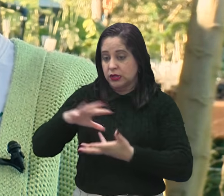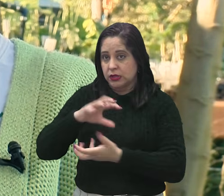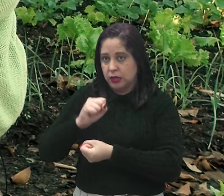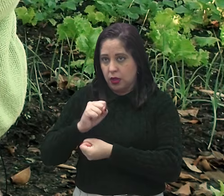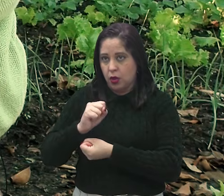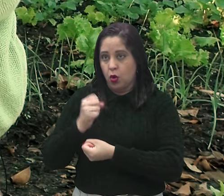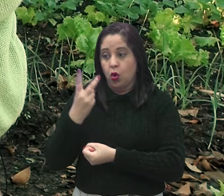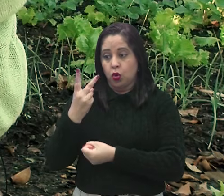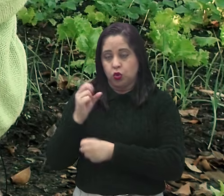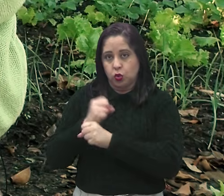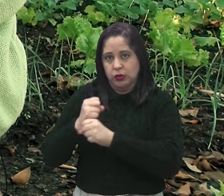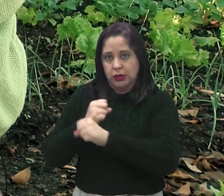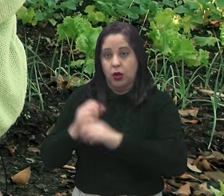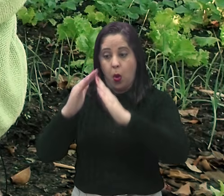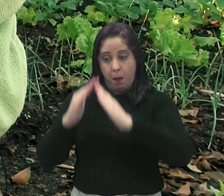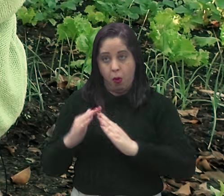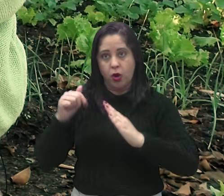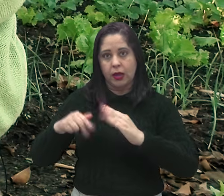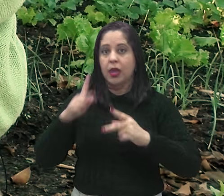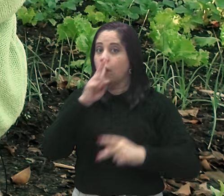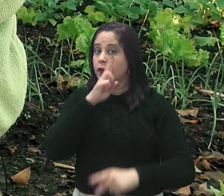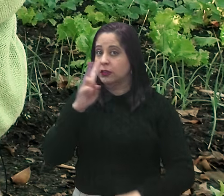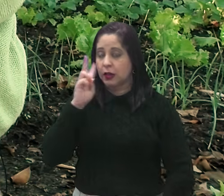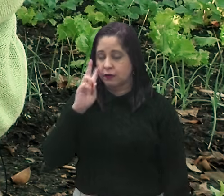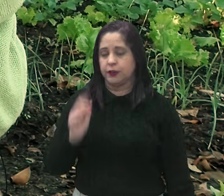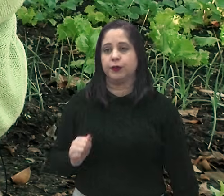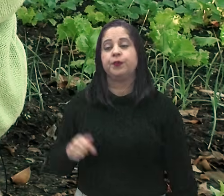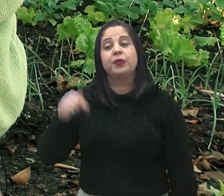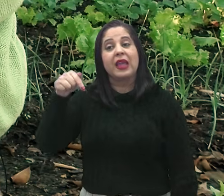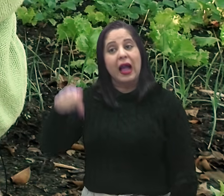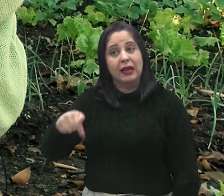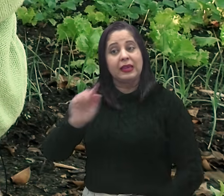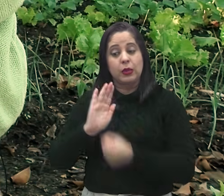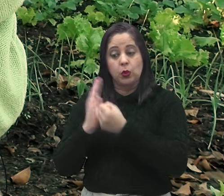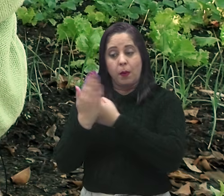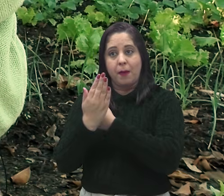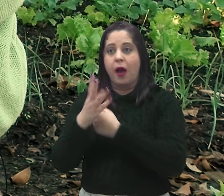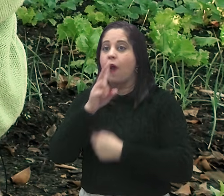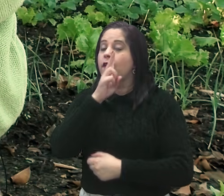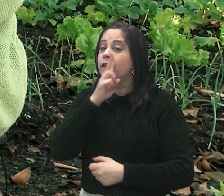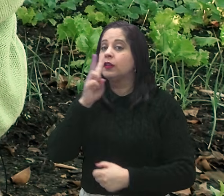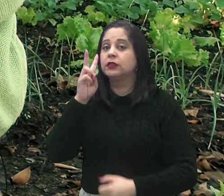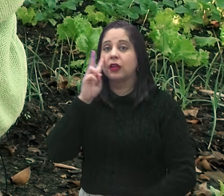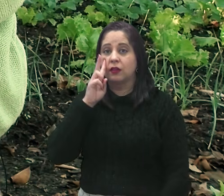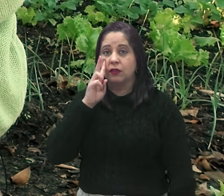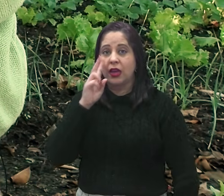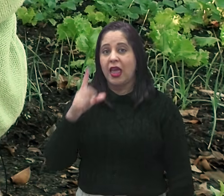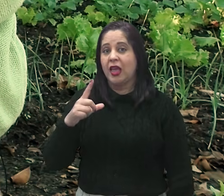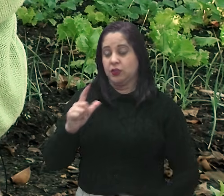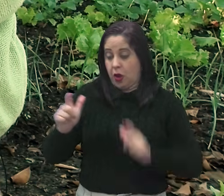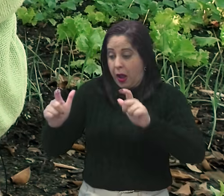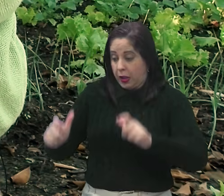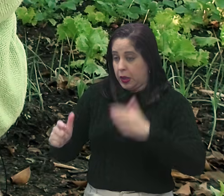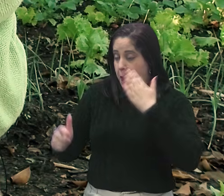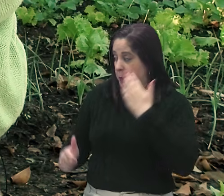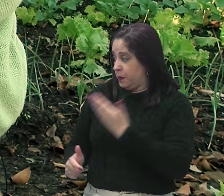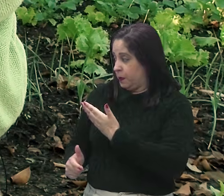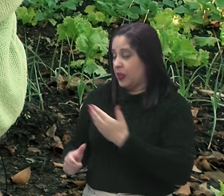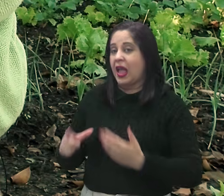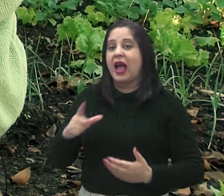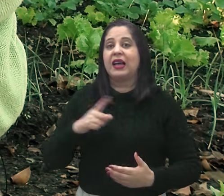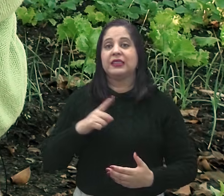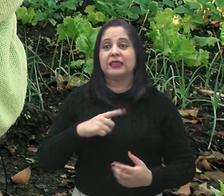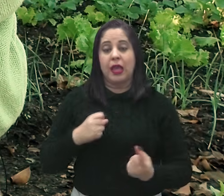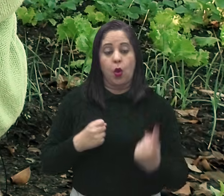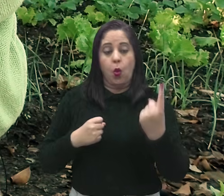Verde. Aqui no Vista Verde, especialmente no núcleo, nós temos o trabalho de um dos alunos da oficina, que